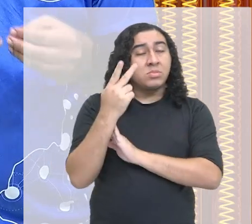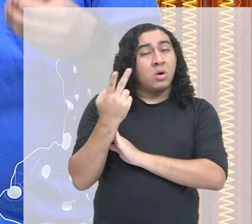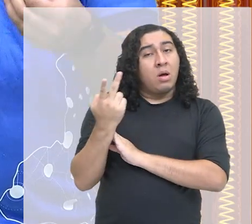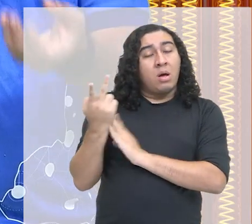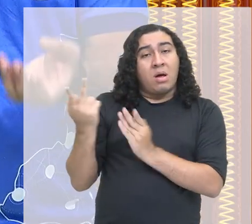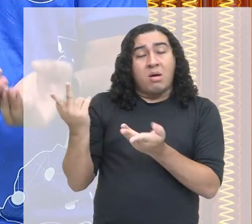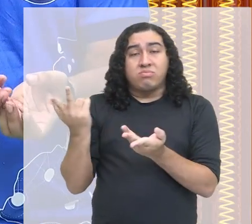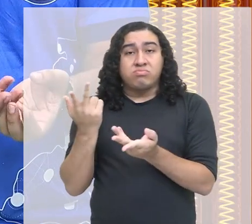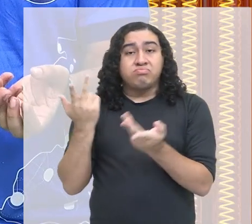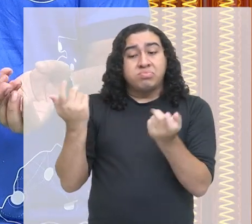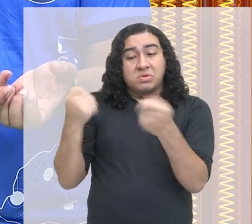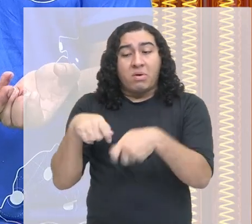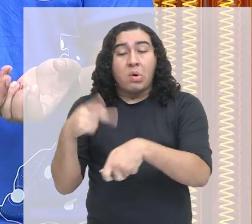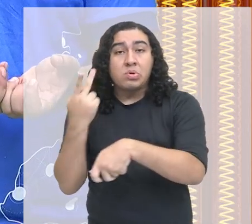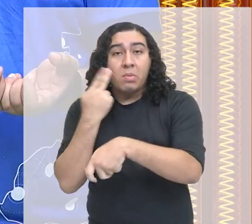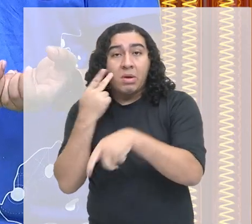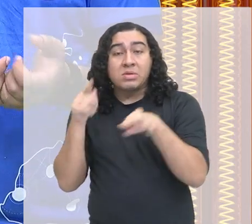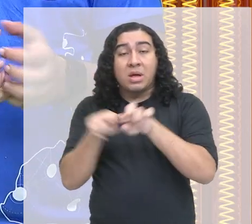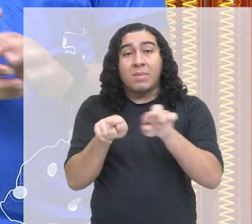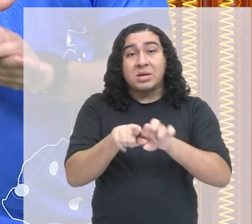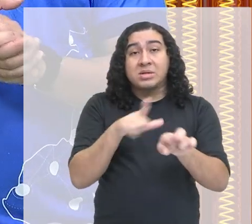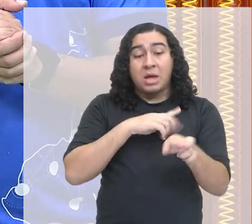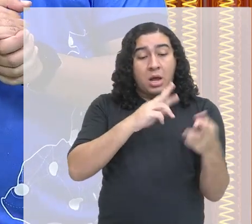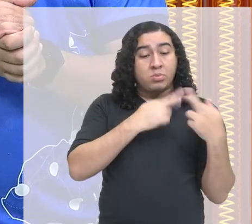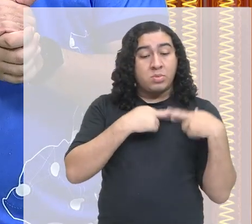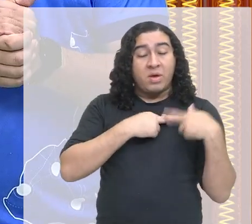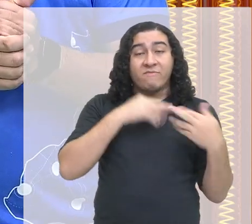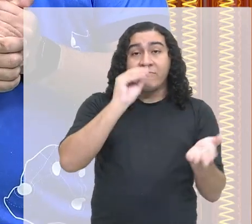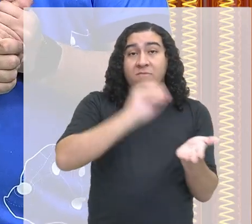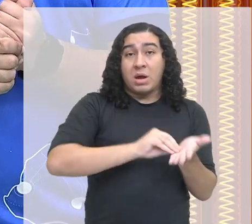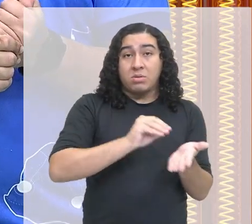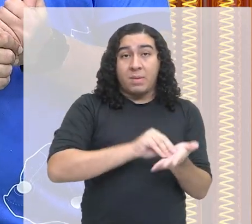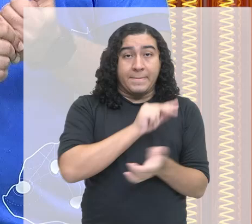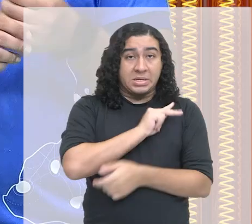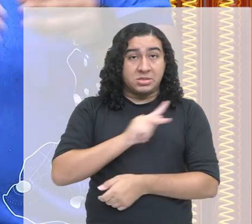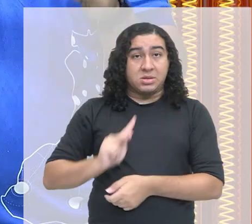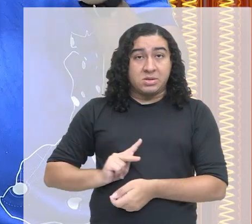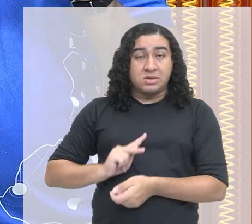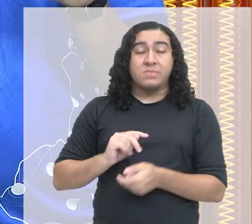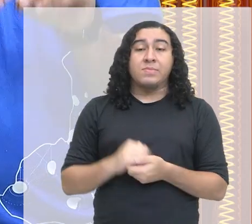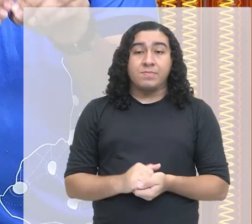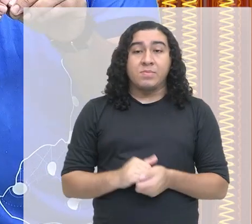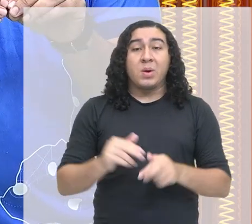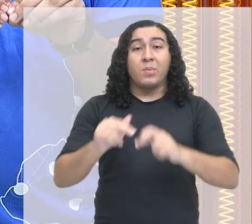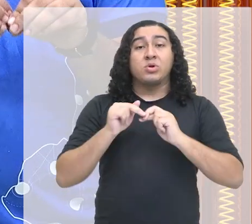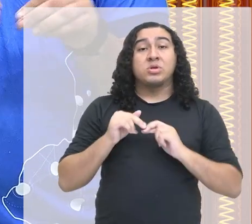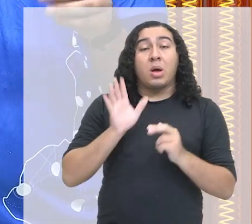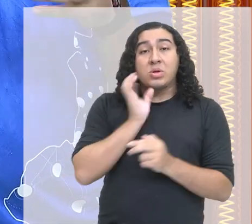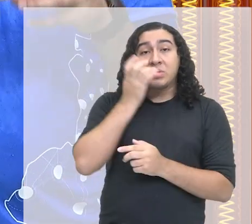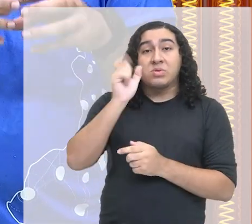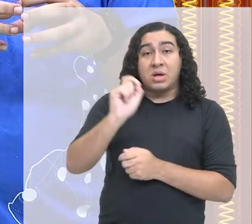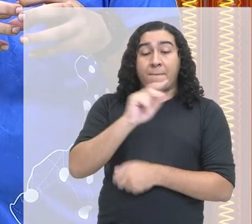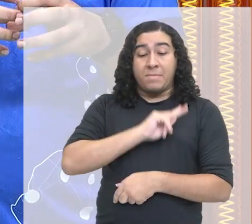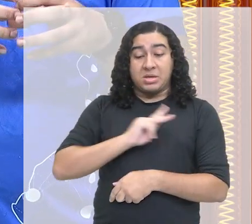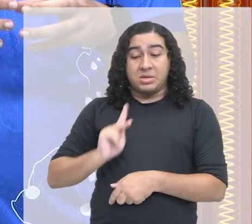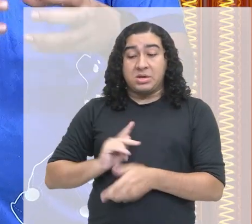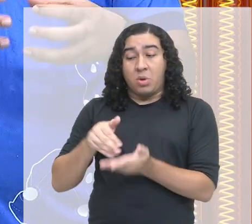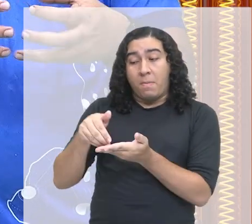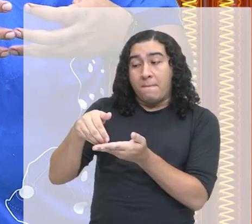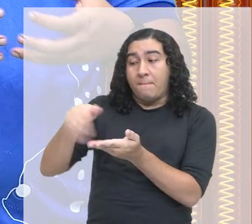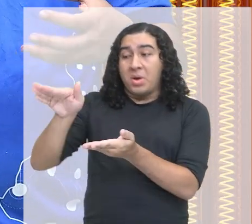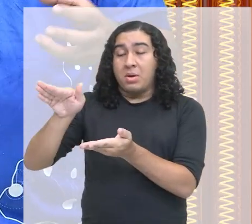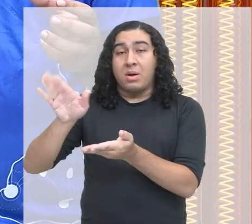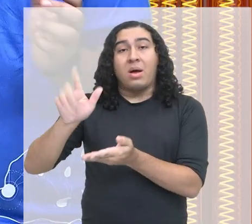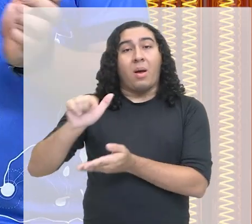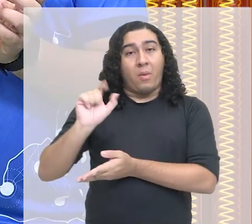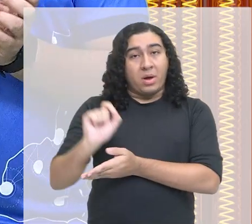como de irresponsabilidade. Né? E aí você tem justamente o impeachment, que é